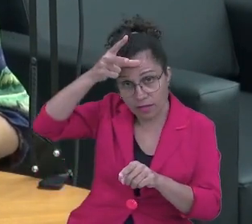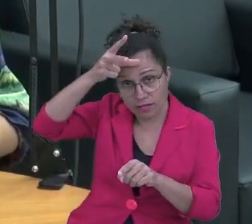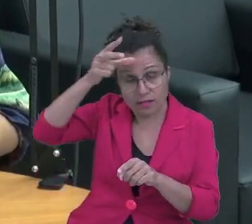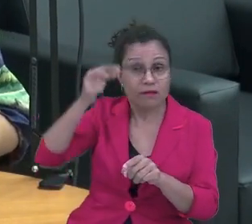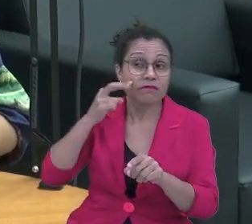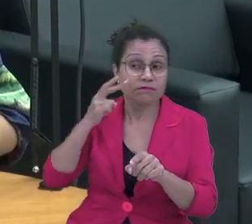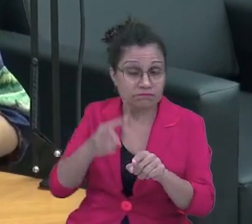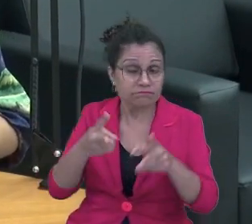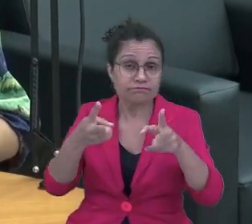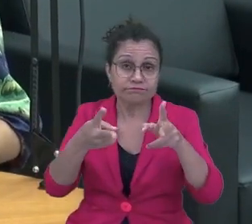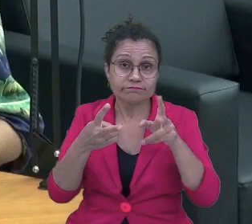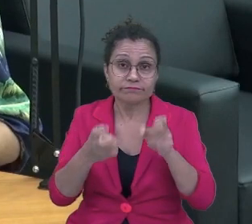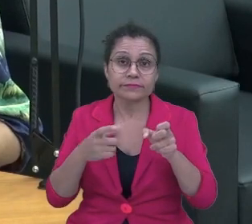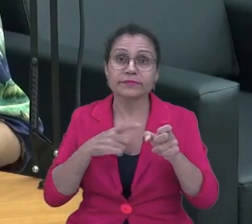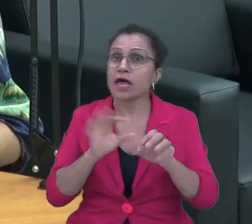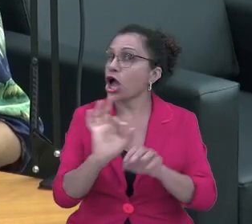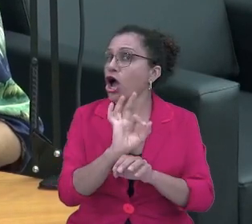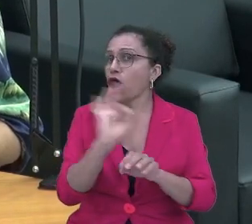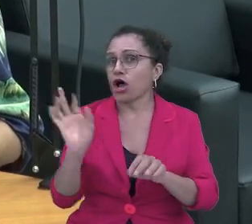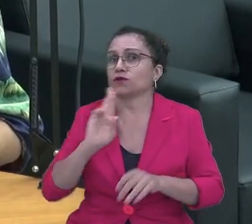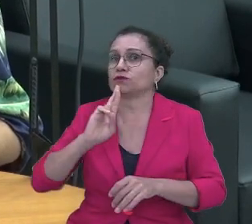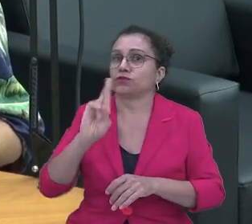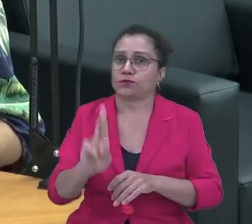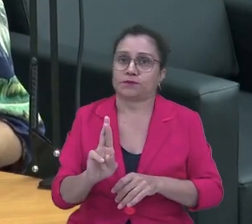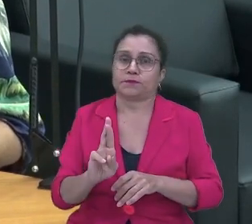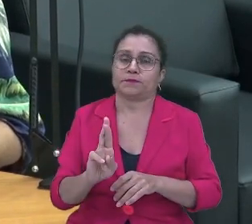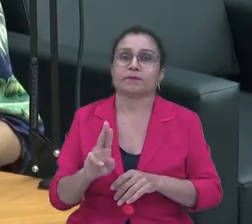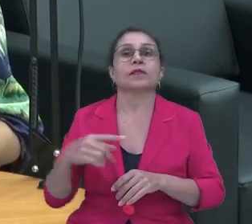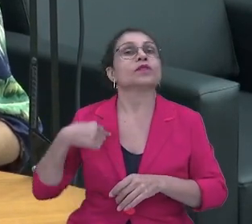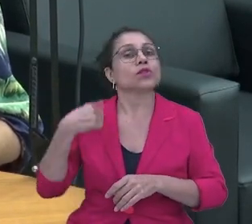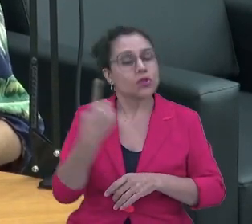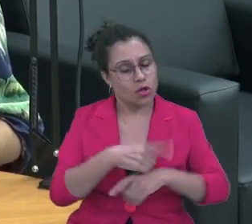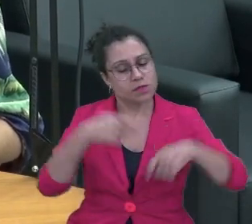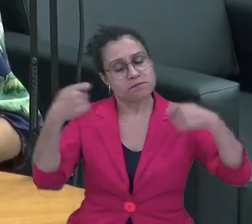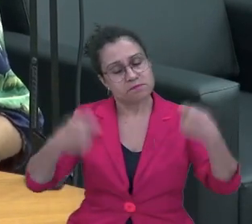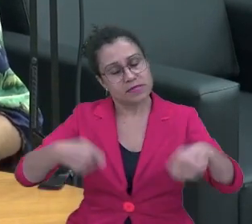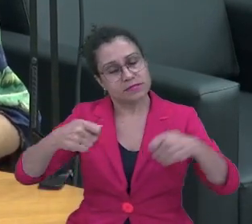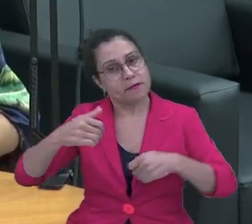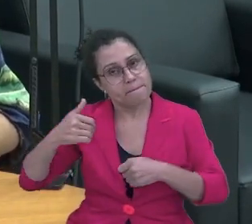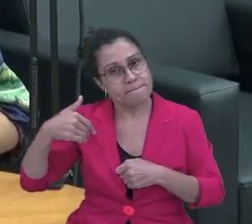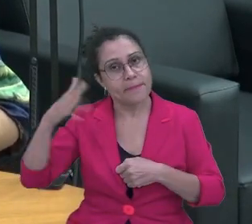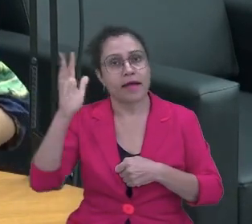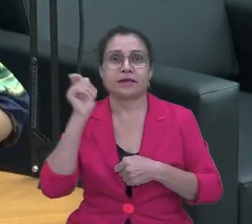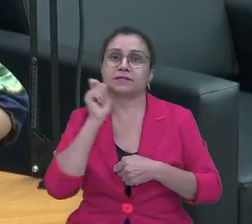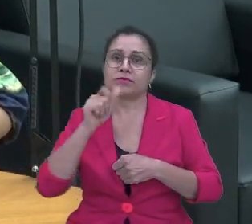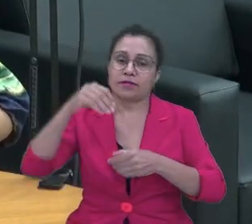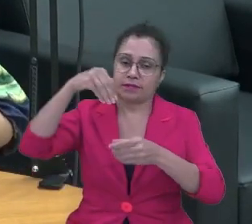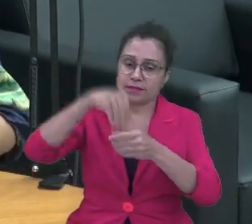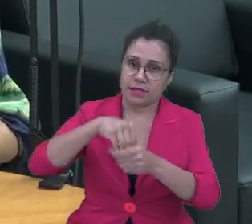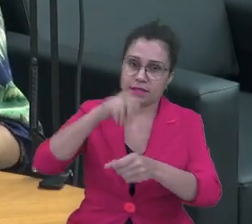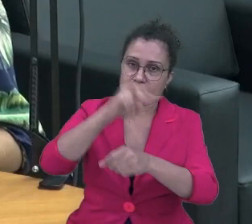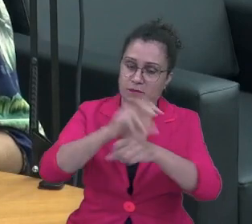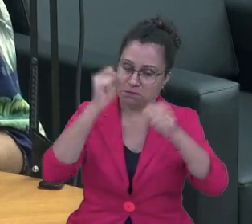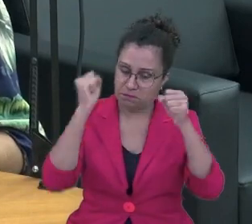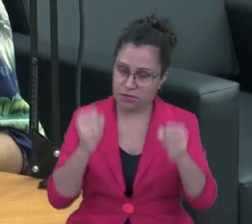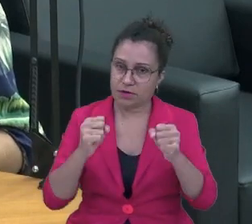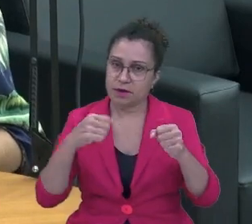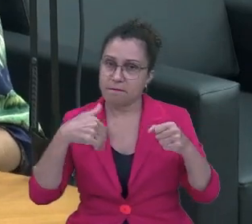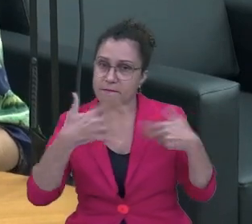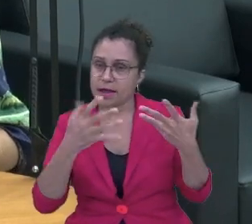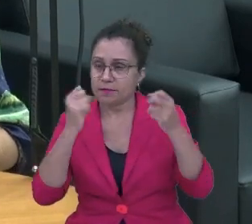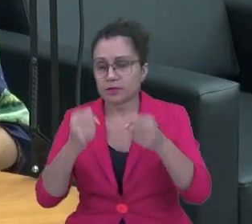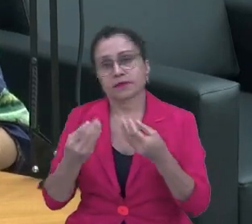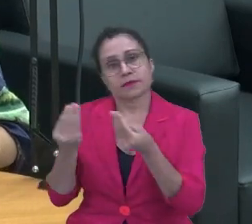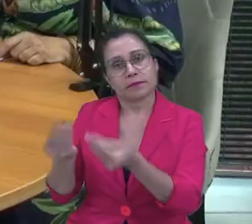mulheres, né, nesses espaços, têm ótimos resultados. Então, nós precisamos, sim, de mais mulheres no poder e mais poder para as